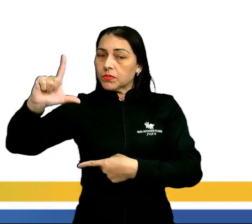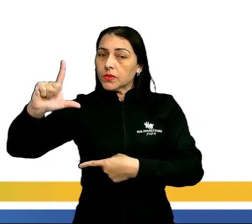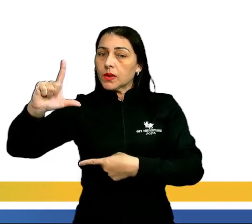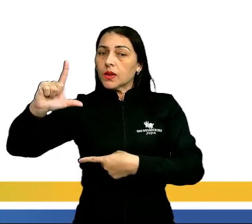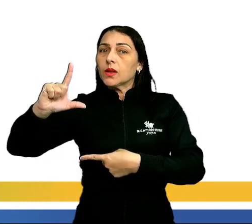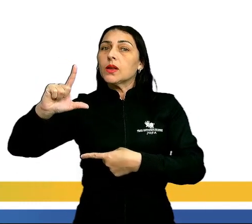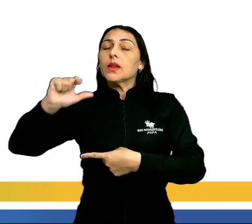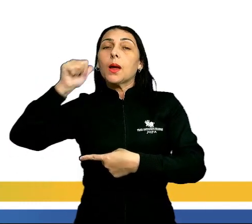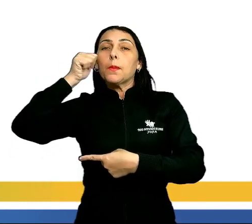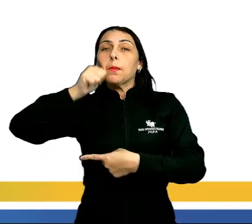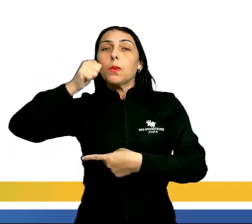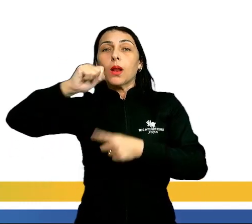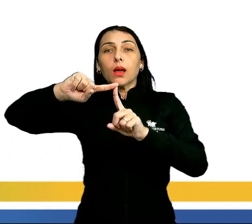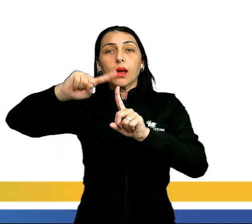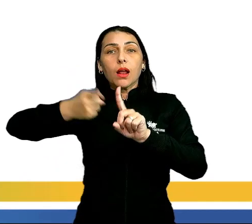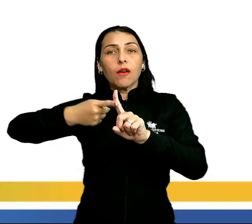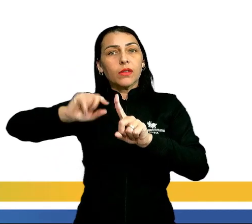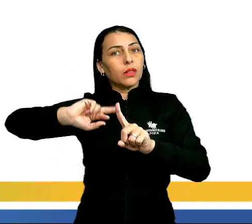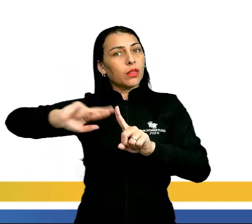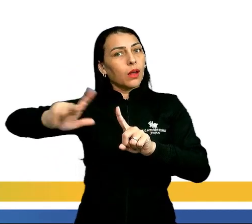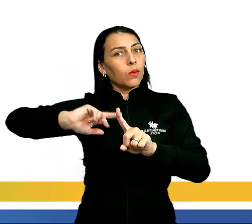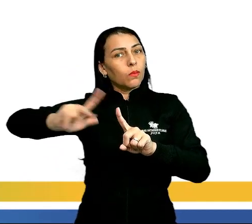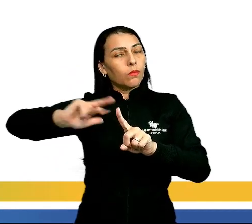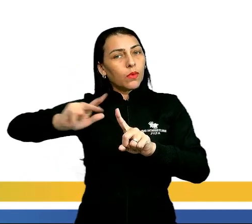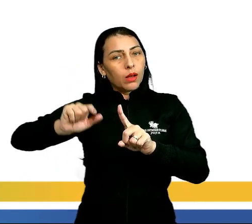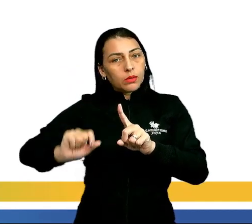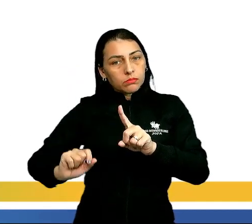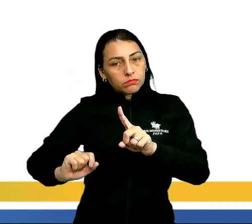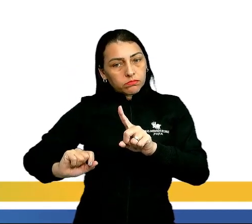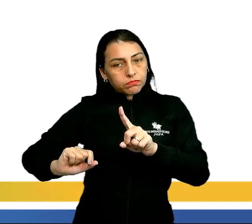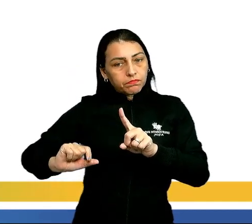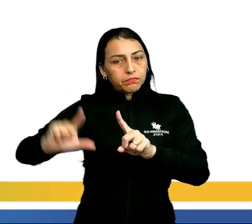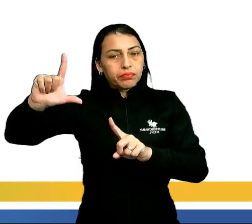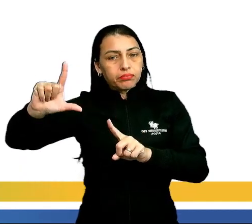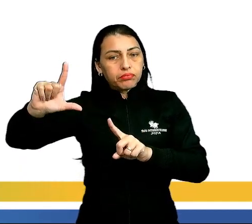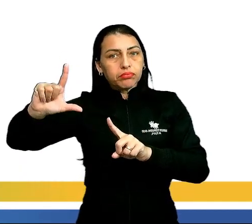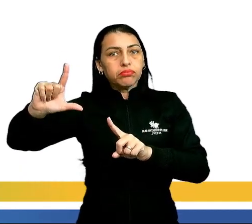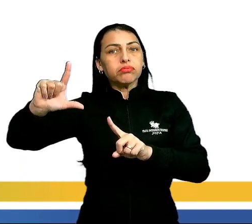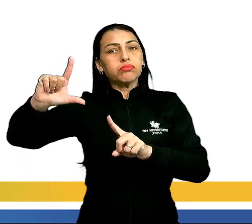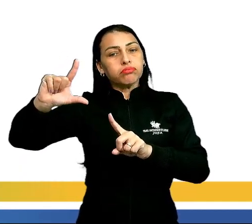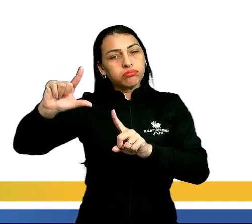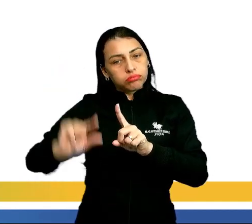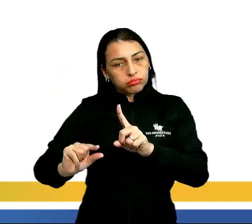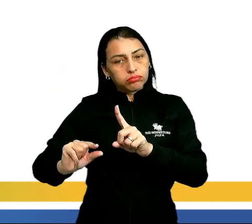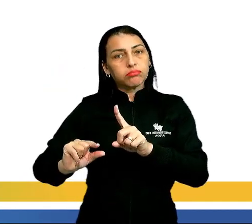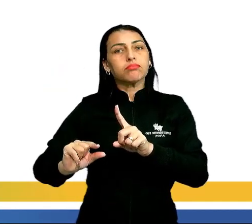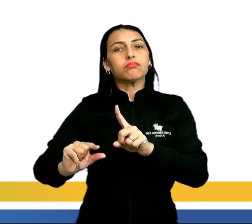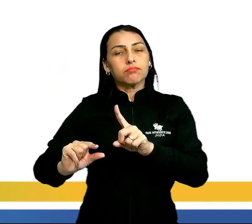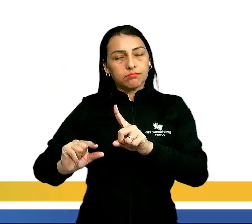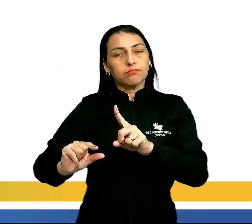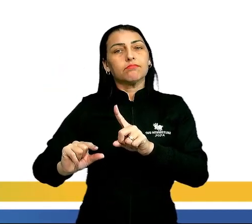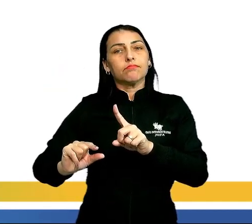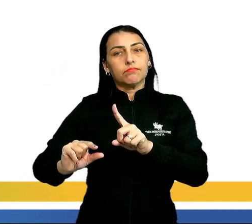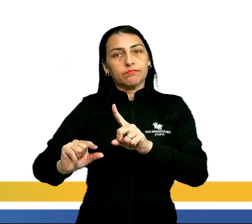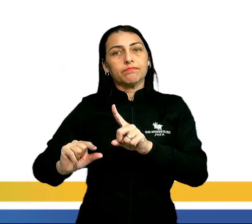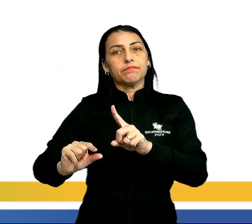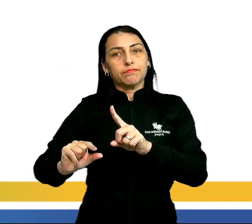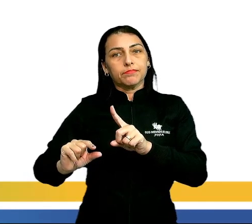de fecundidade. Não é elevação da taxa de fecundidade, muito pelo contrário, a taxa de fecundidade aqui ela